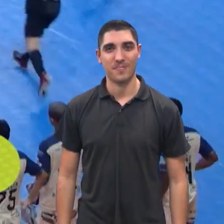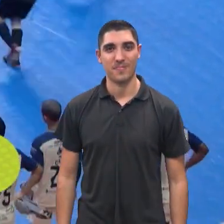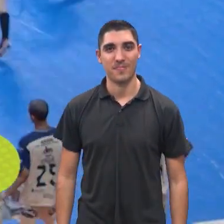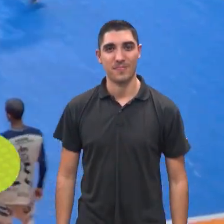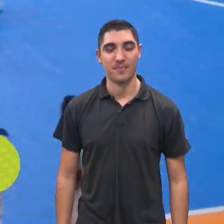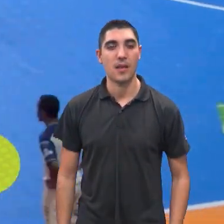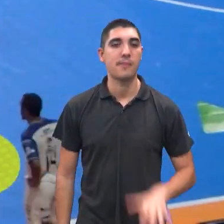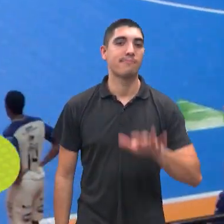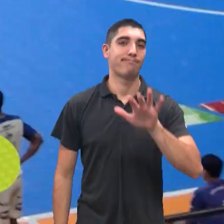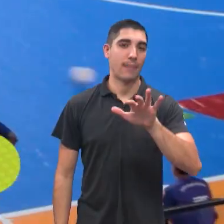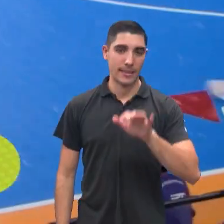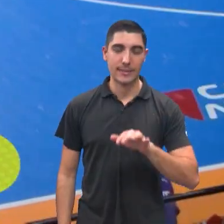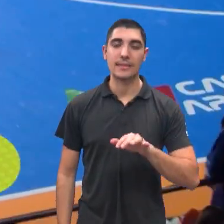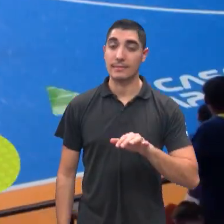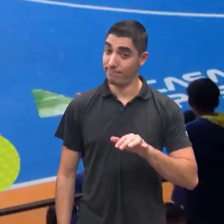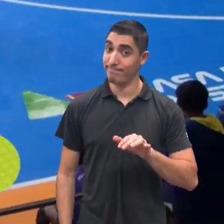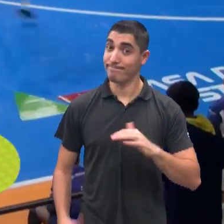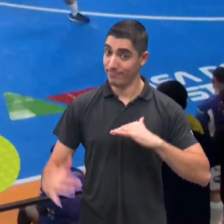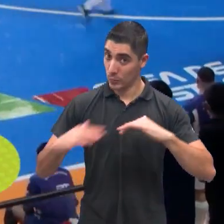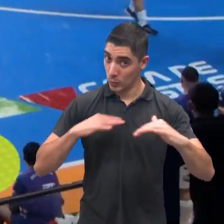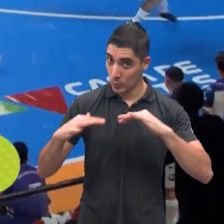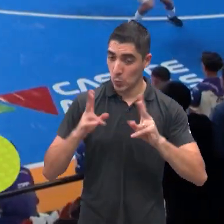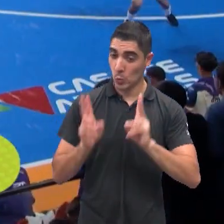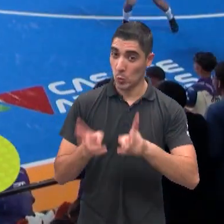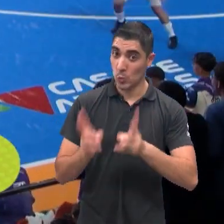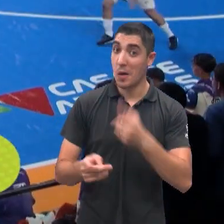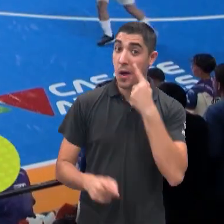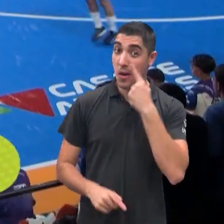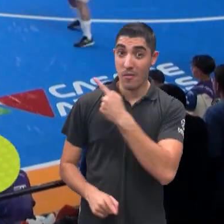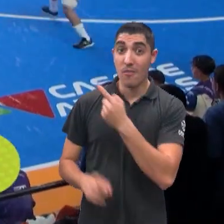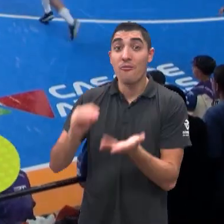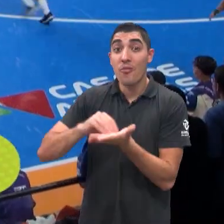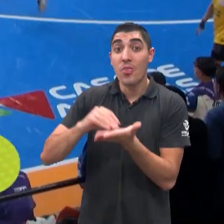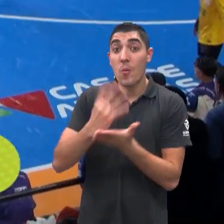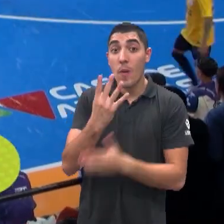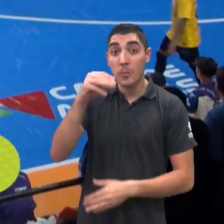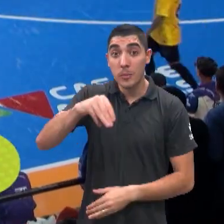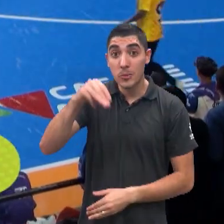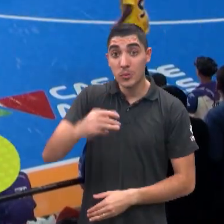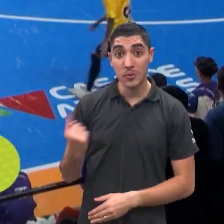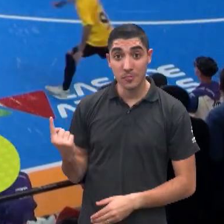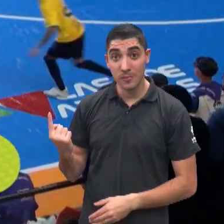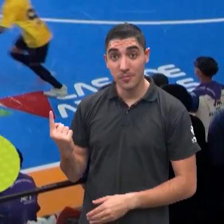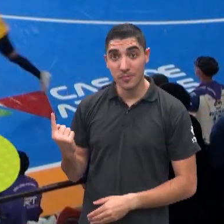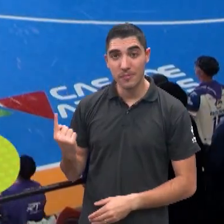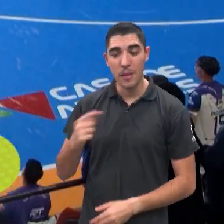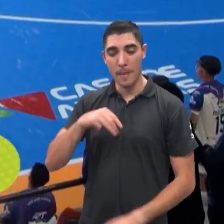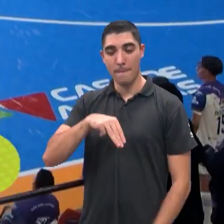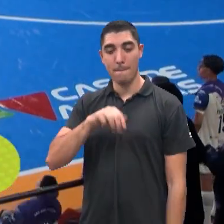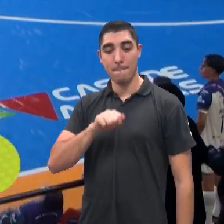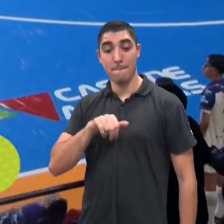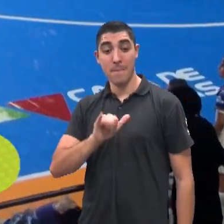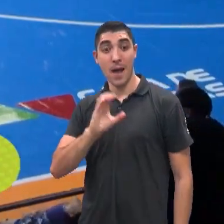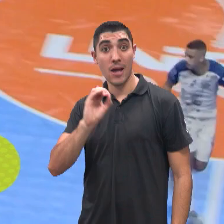Mas ainda tinha jogo, e faltando 4h55, Maicon chutou forte para diminuir o